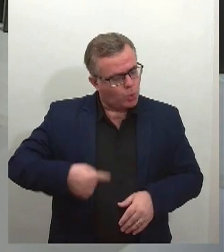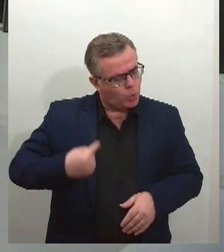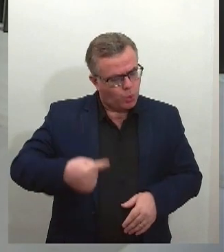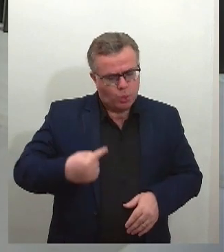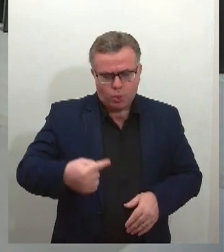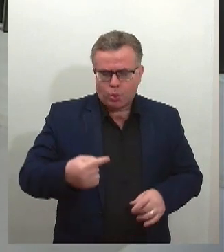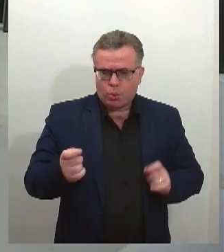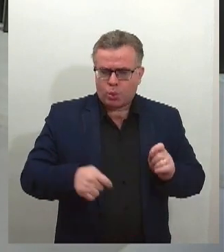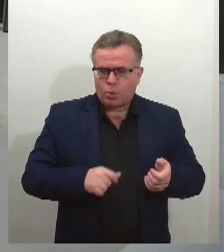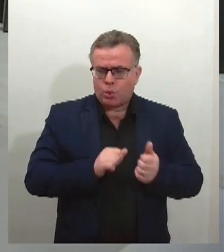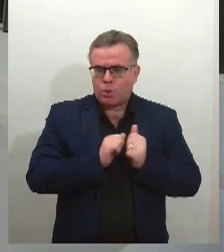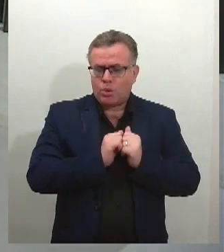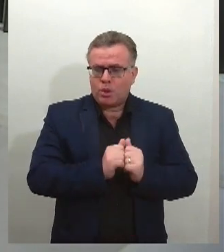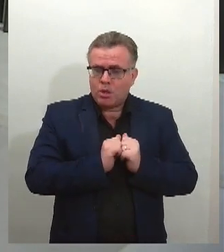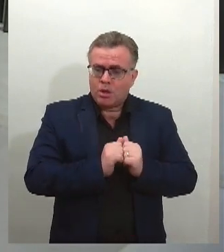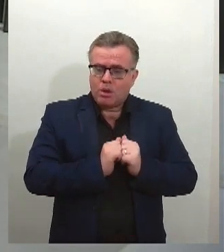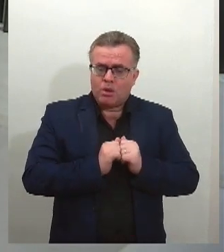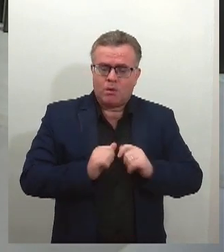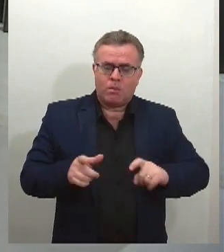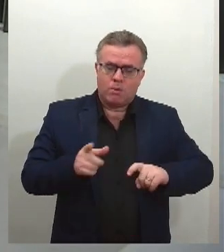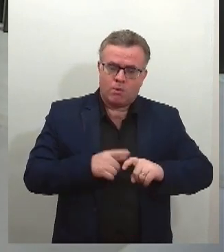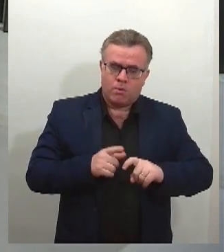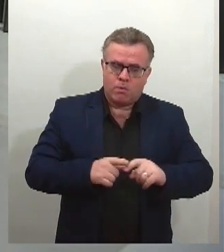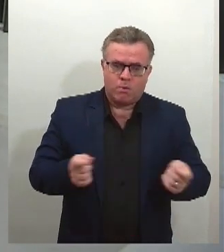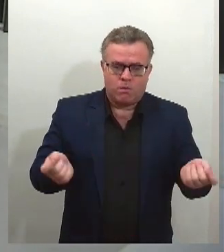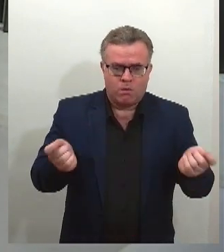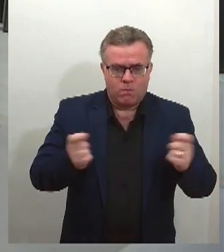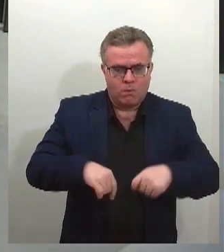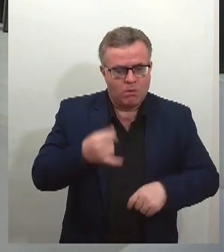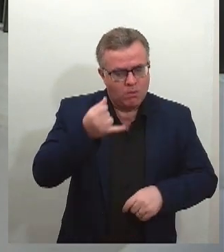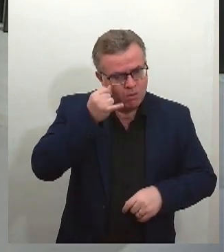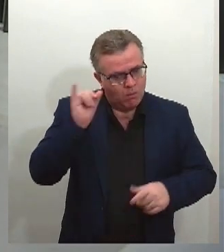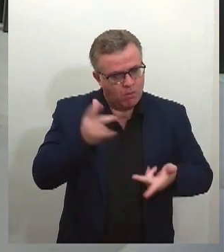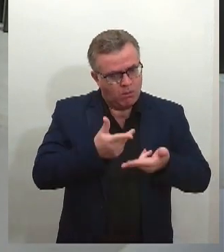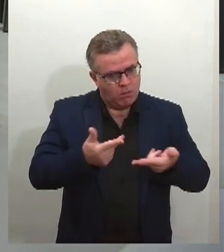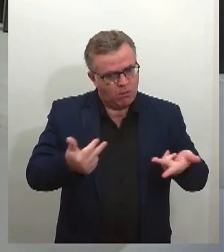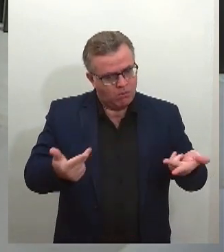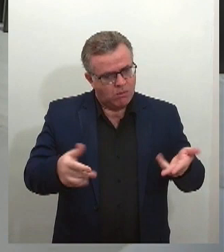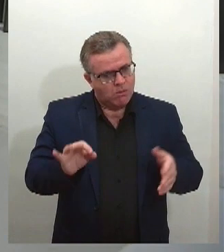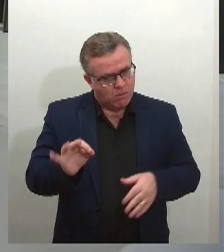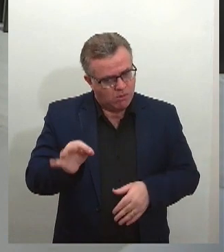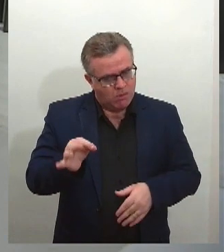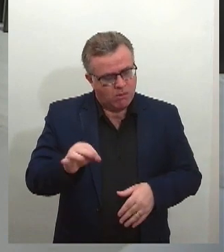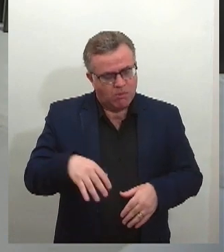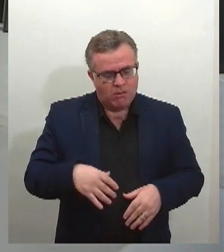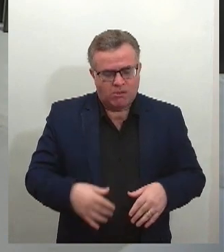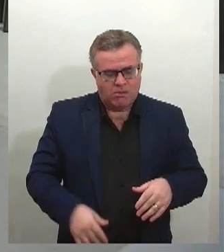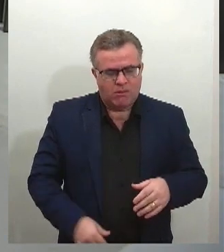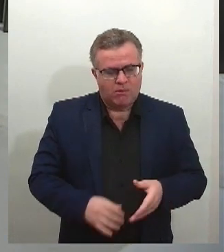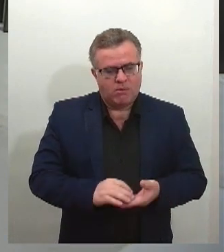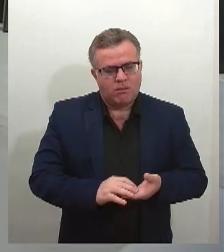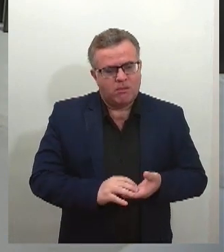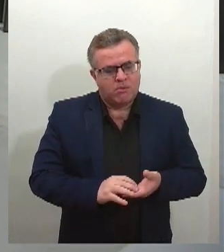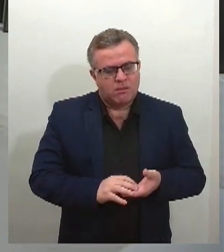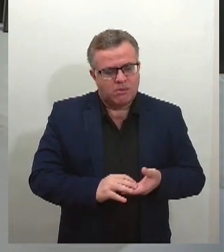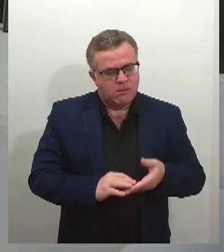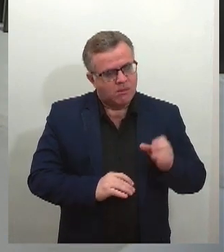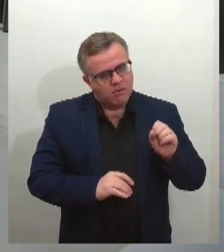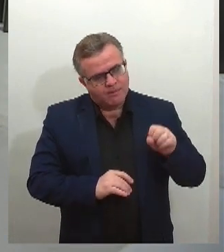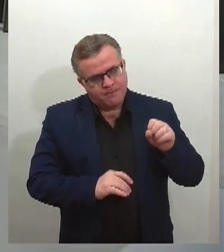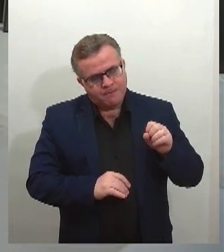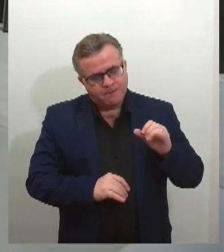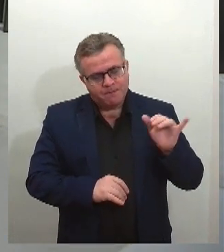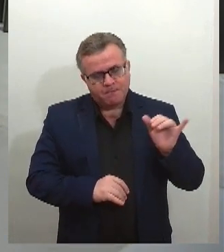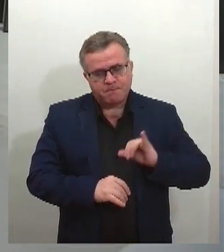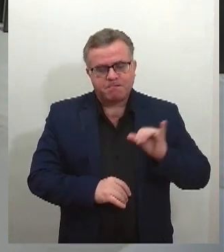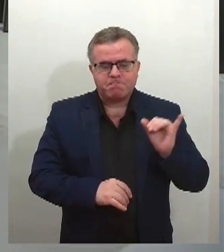acompanhamento médico para justamente evitar qualquer transtorno. Sim, bastante importante. Convém citar